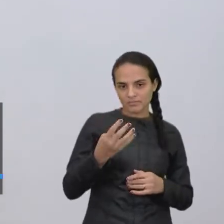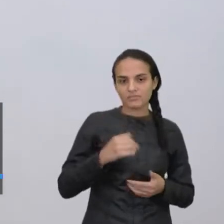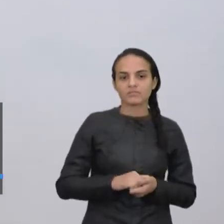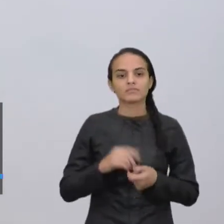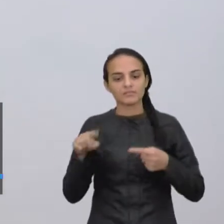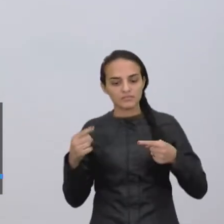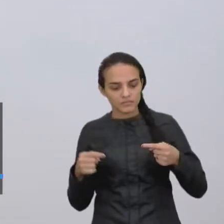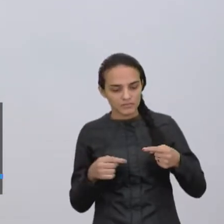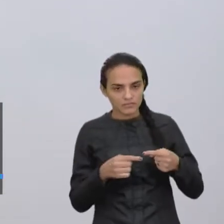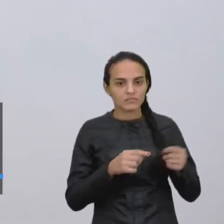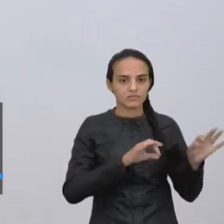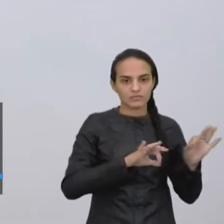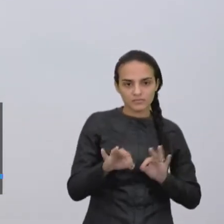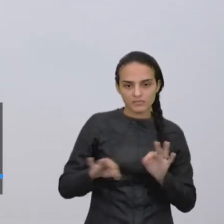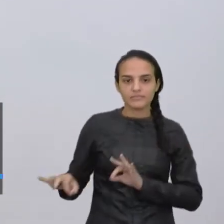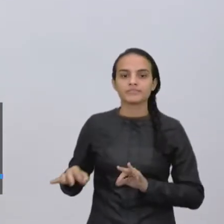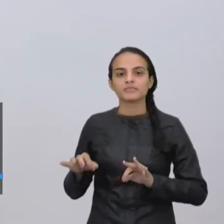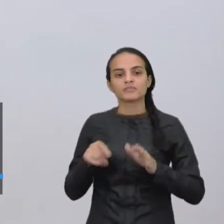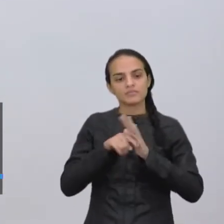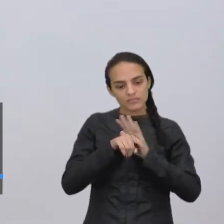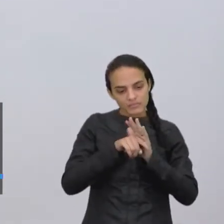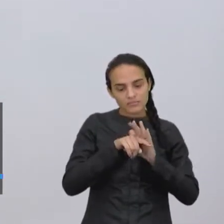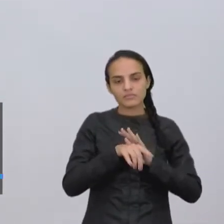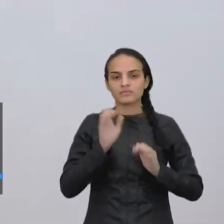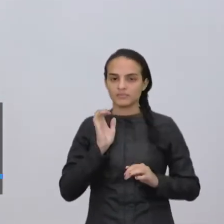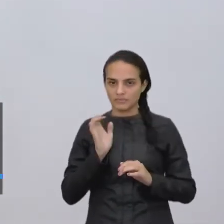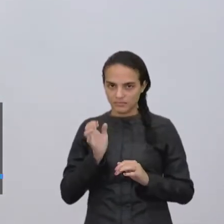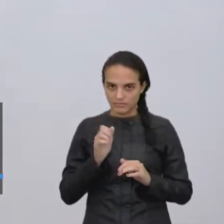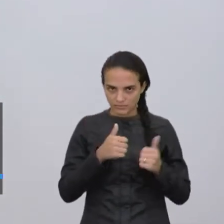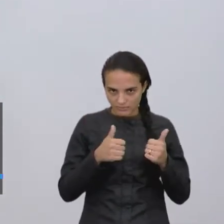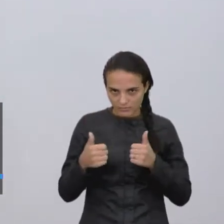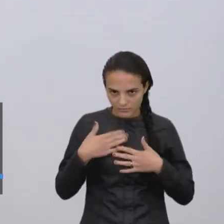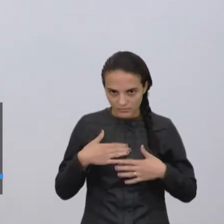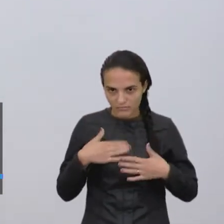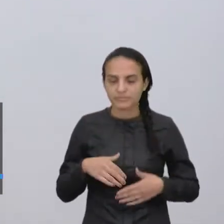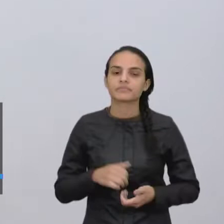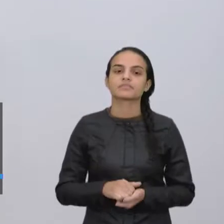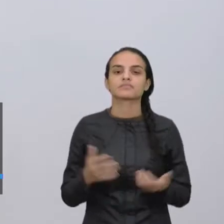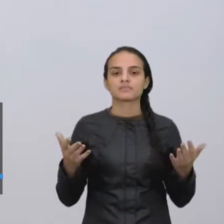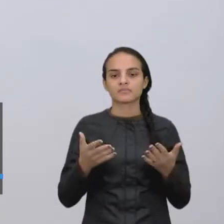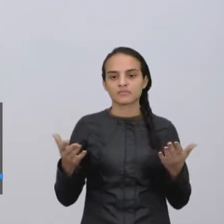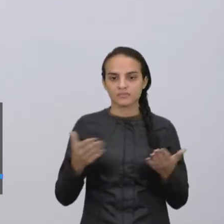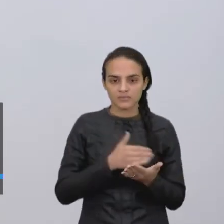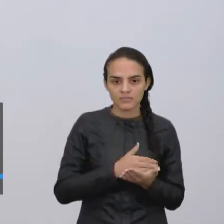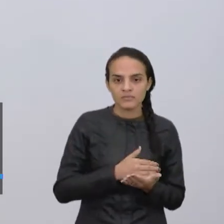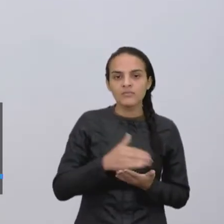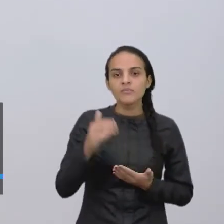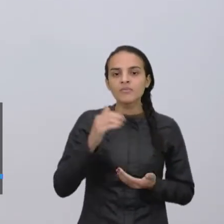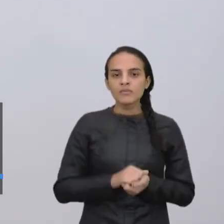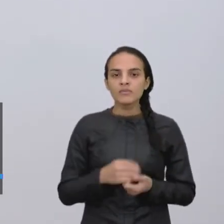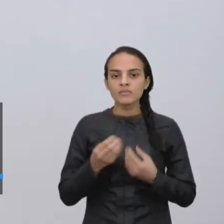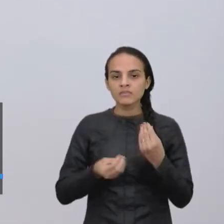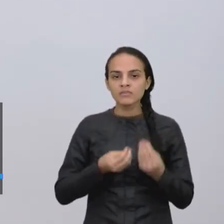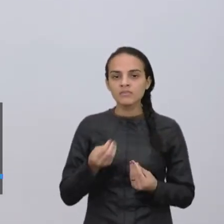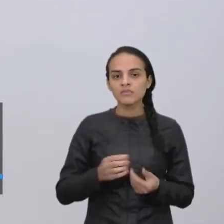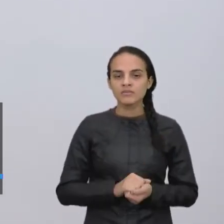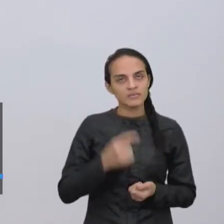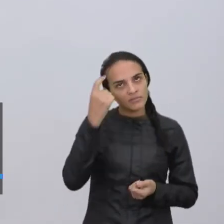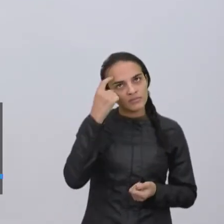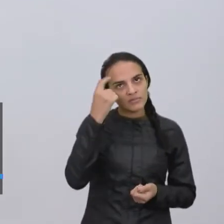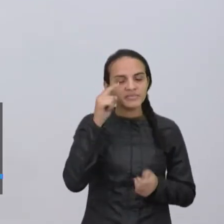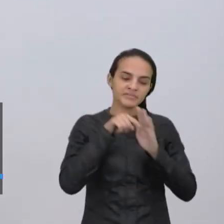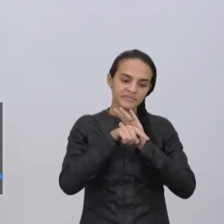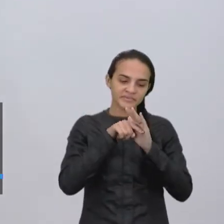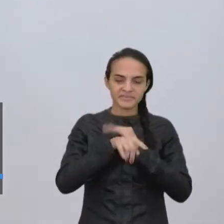objetivo dela, que é planejar uma pesquisa estatística, até aí tranquilo. Então a gente vai começar. Então começa como mesmo? Pensando na